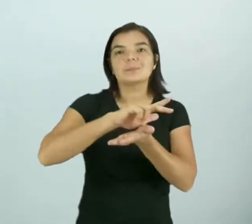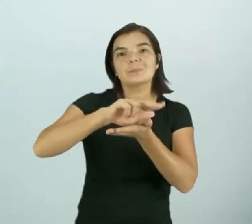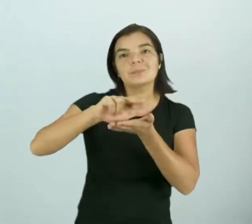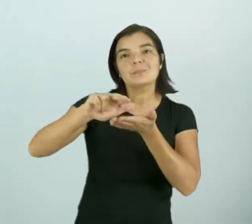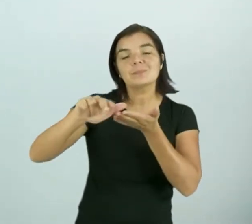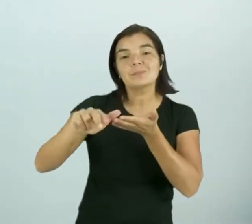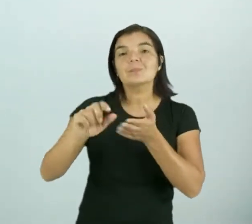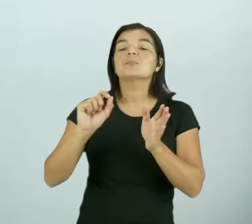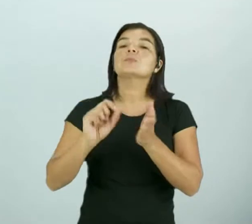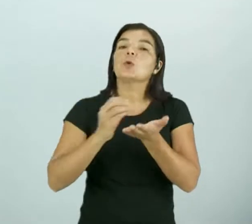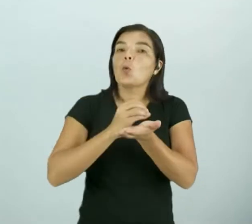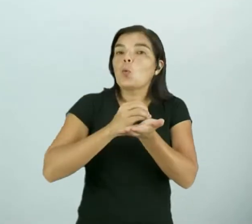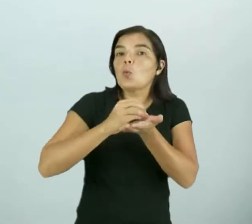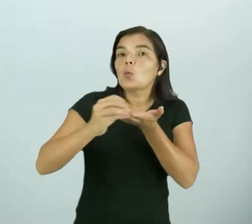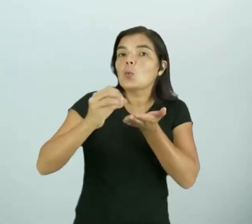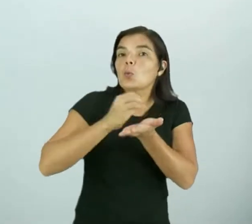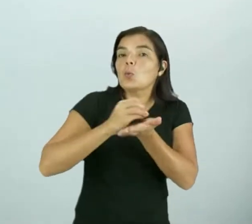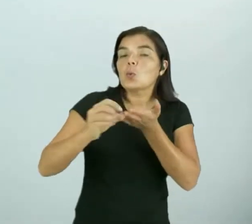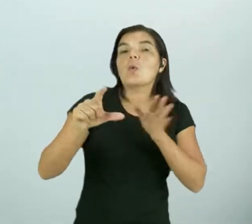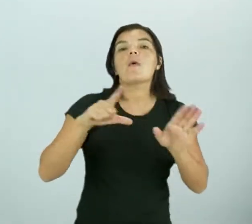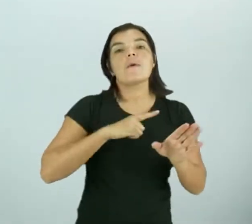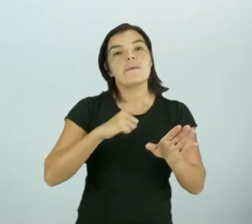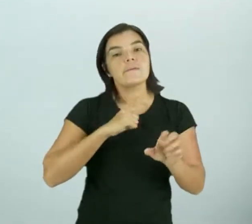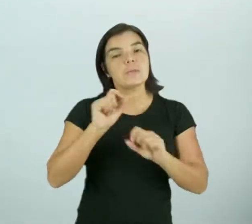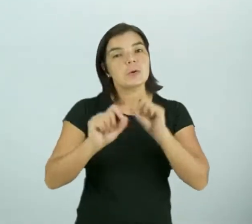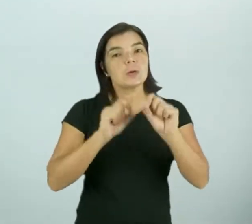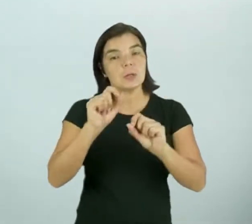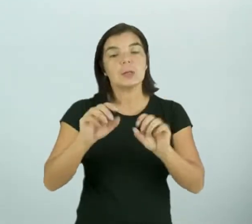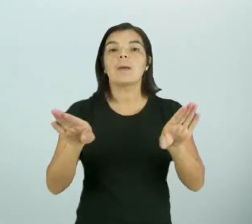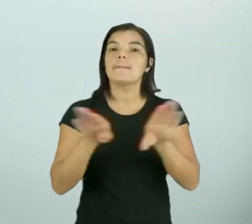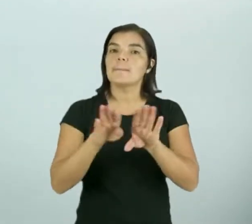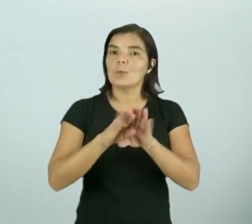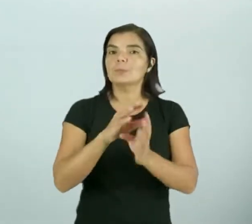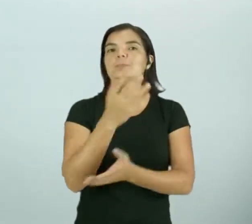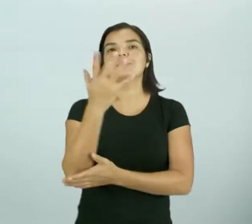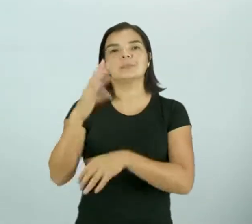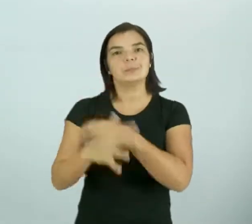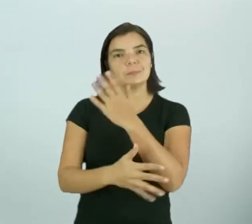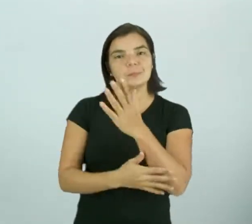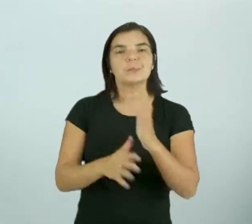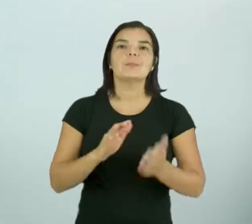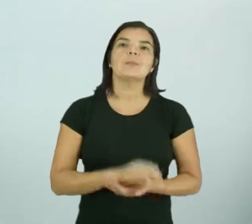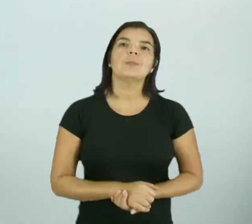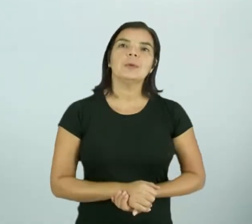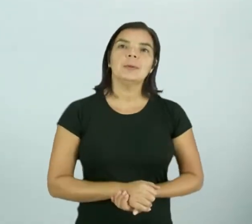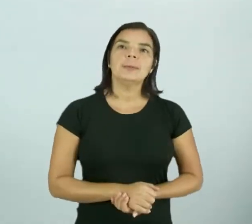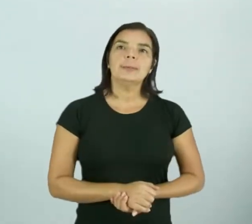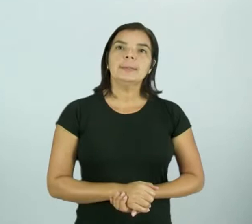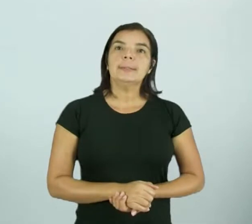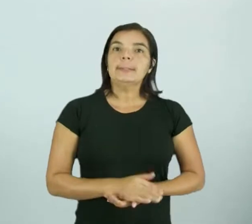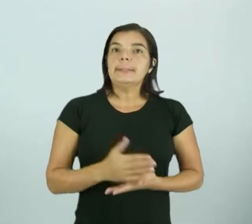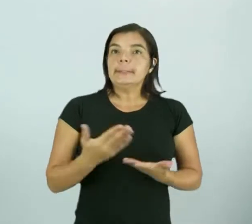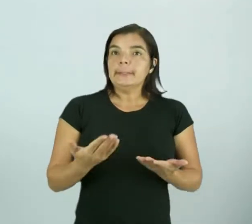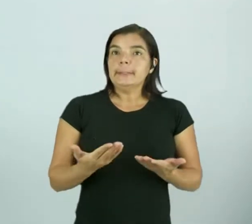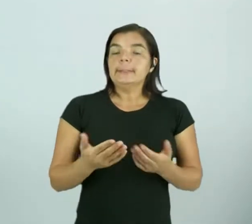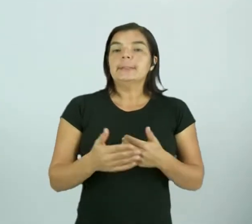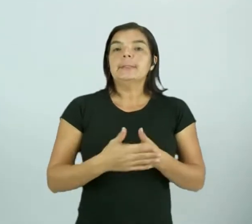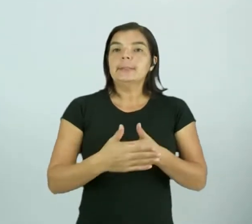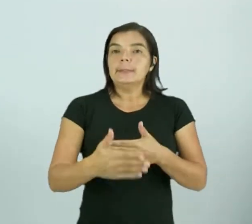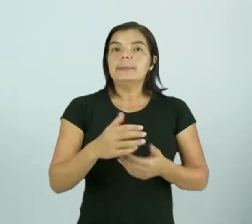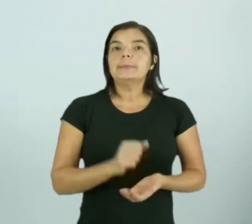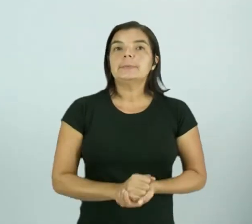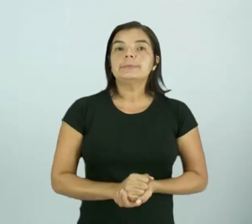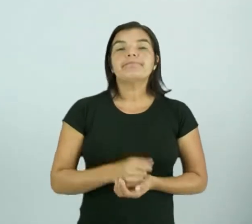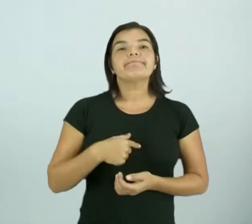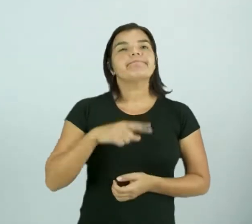outros organismos, então vai ter uma relação ecológica acontecendo aí no caso, tá? E, seguindo,